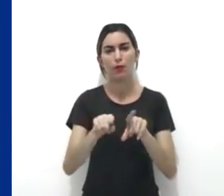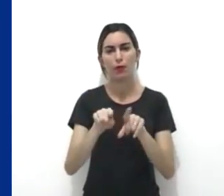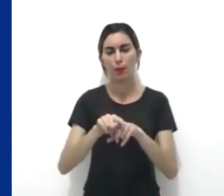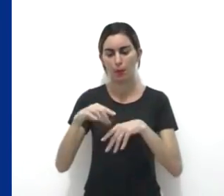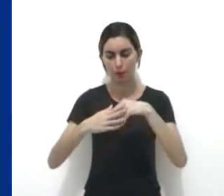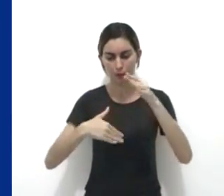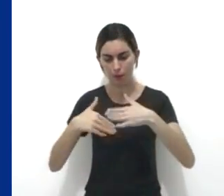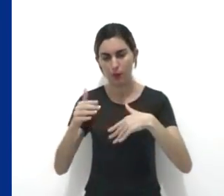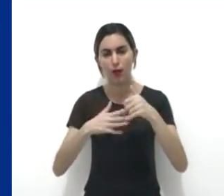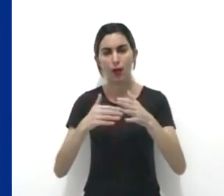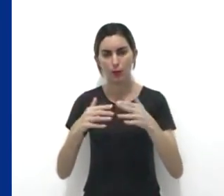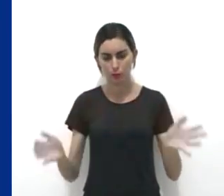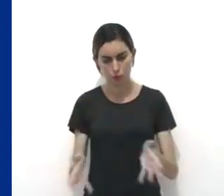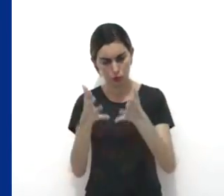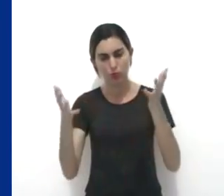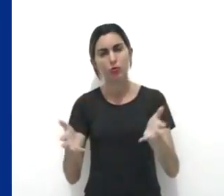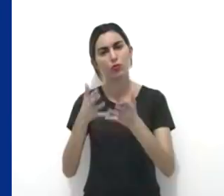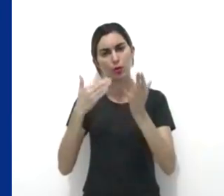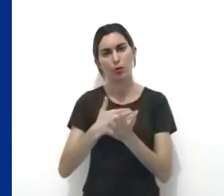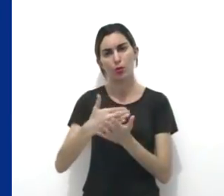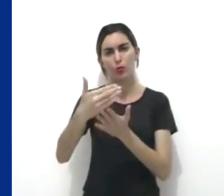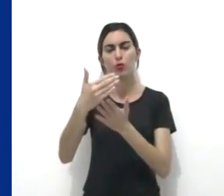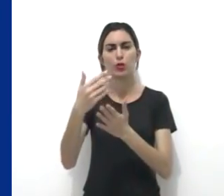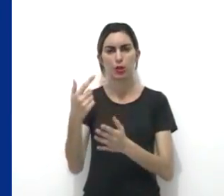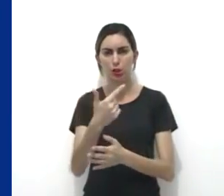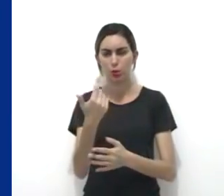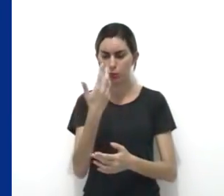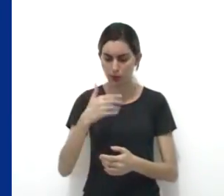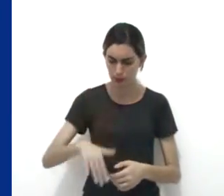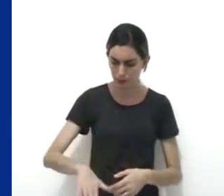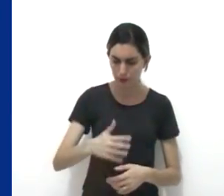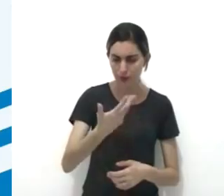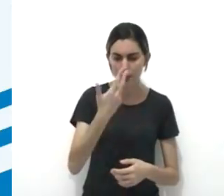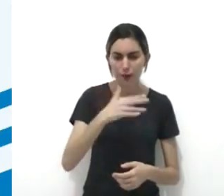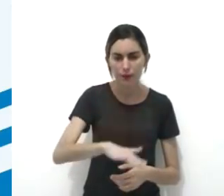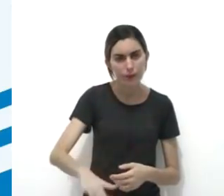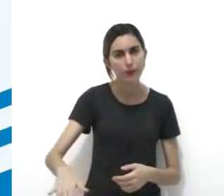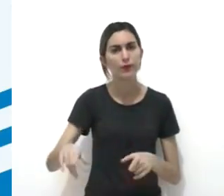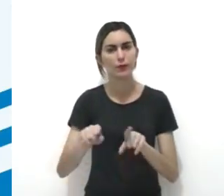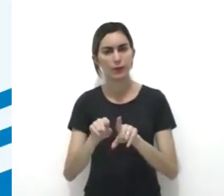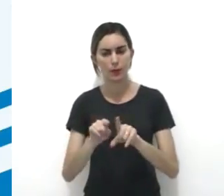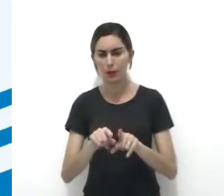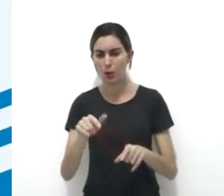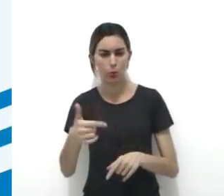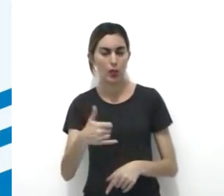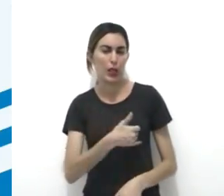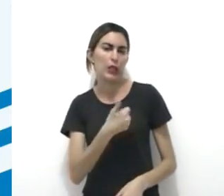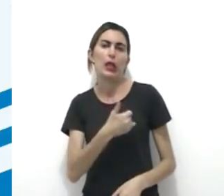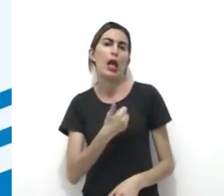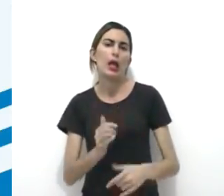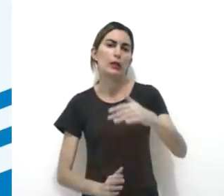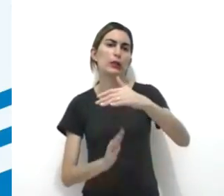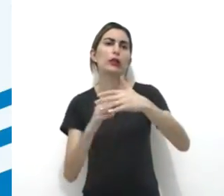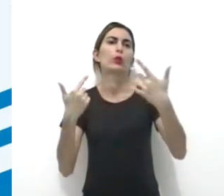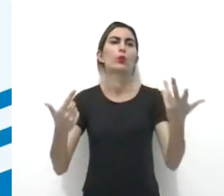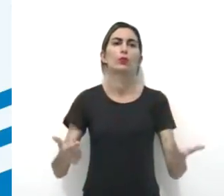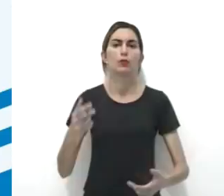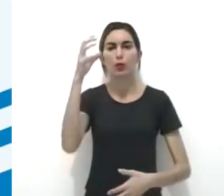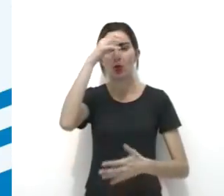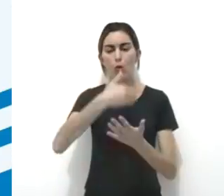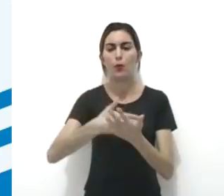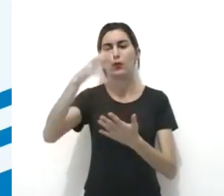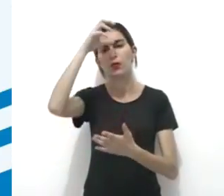modo, a sua prática deve ser estimulada no início da segunda infância. Então, não tem uma idade para você